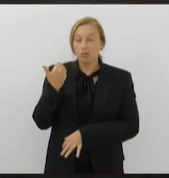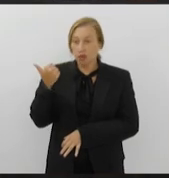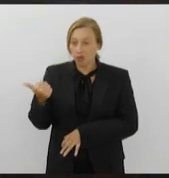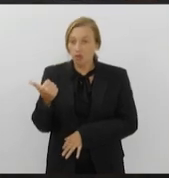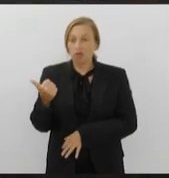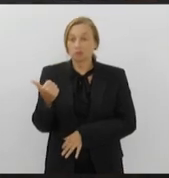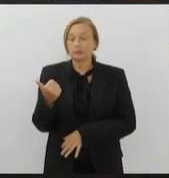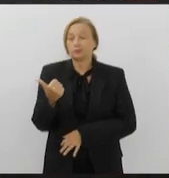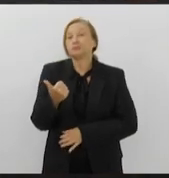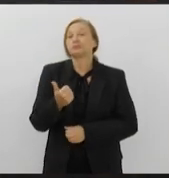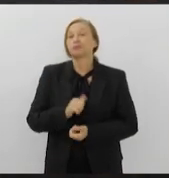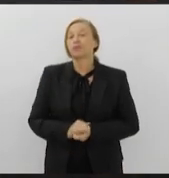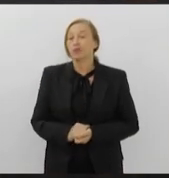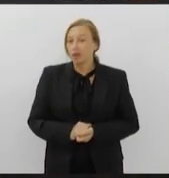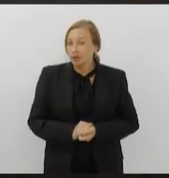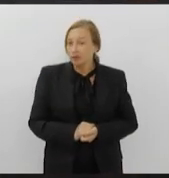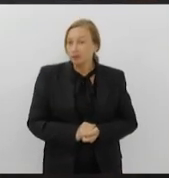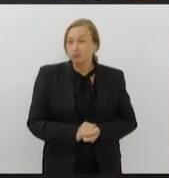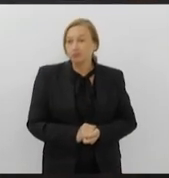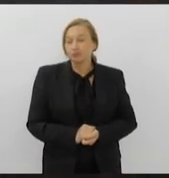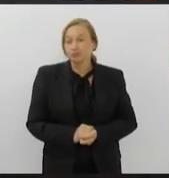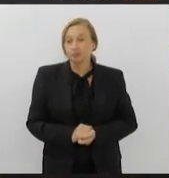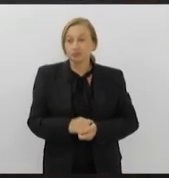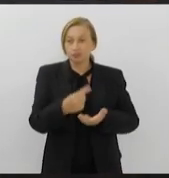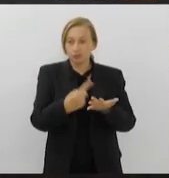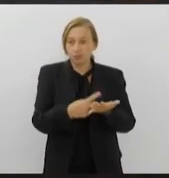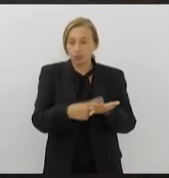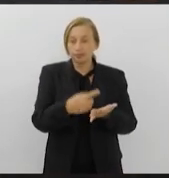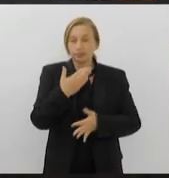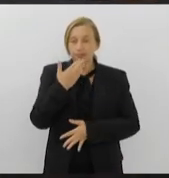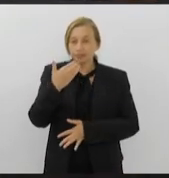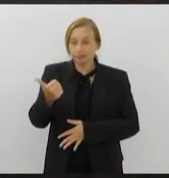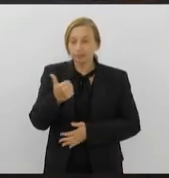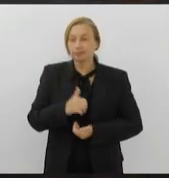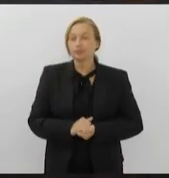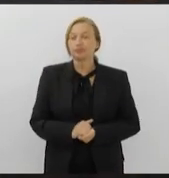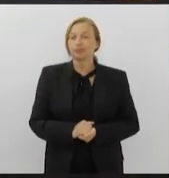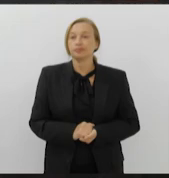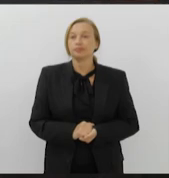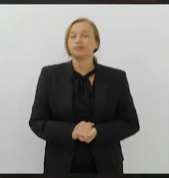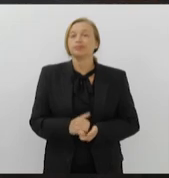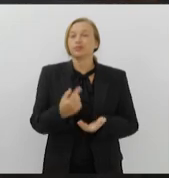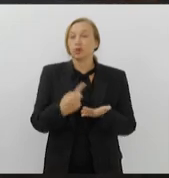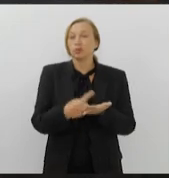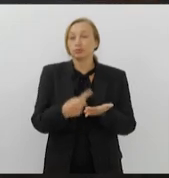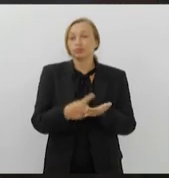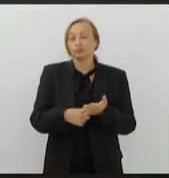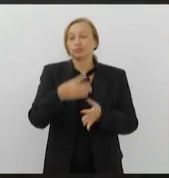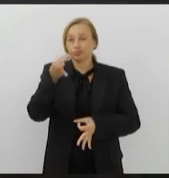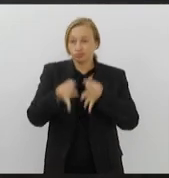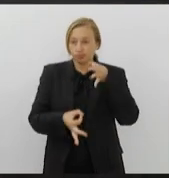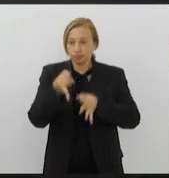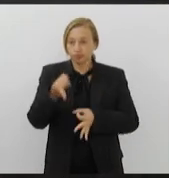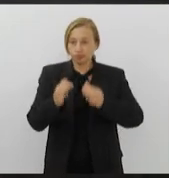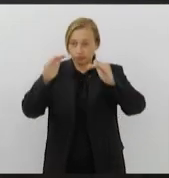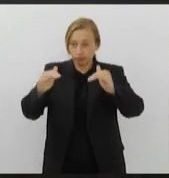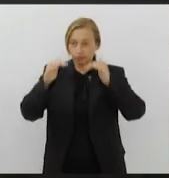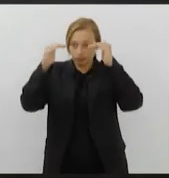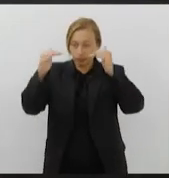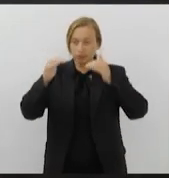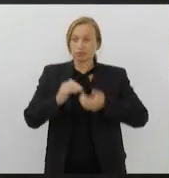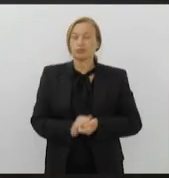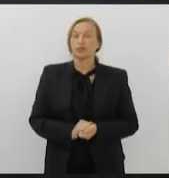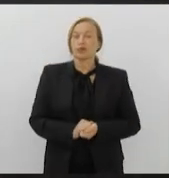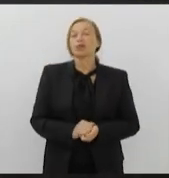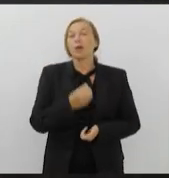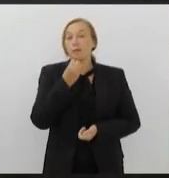forma que a gente possa fazer uma conciliação, uma arbitragem e tentar um acordo extrajudicial de forma que a gente homologue. Eu acho que esse